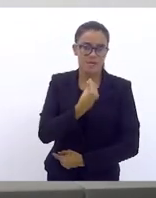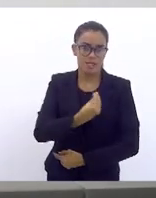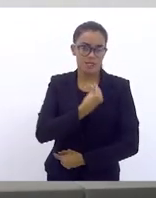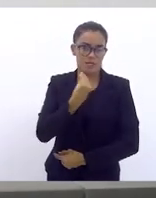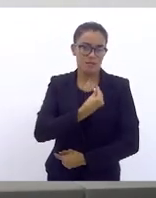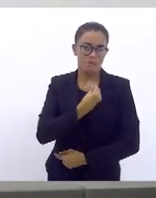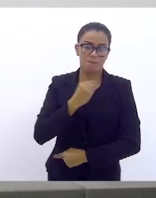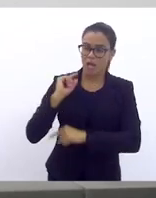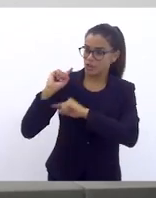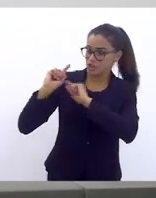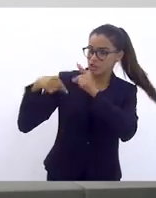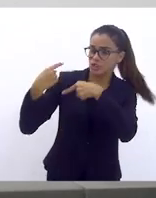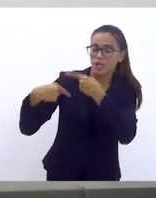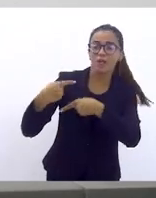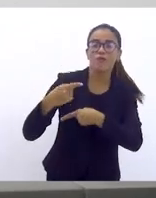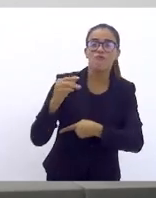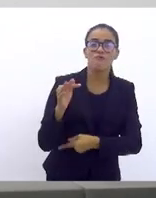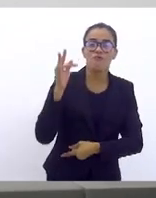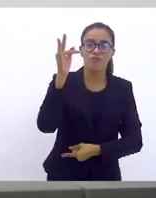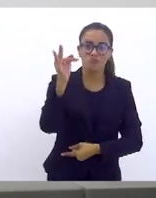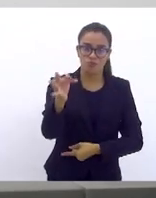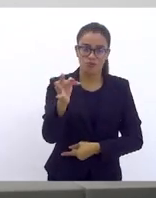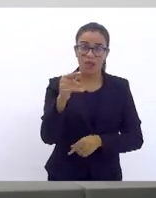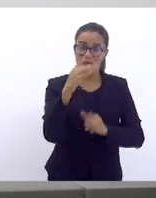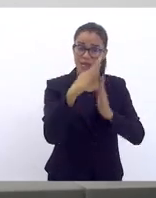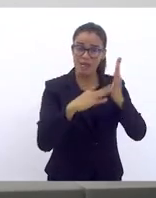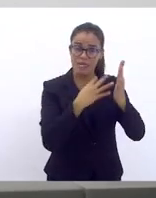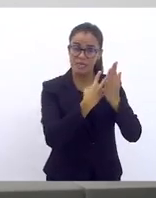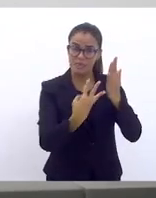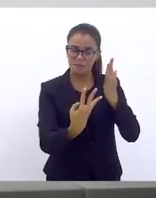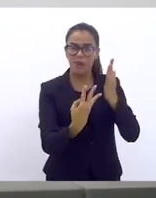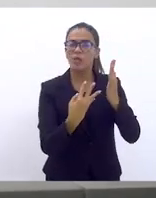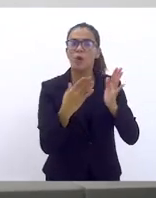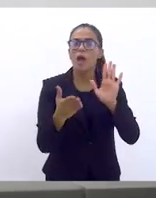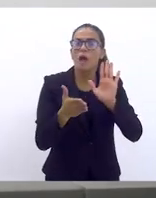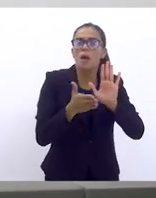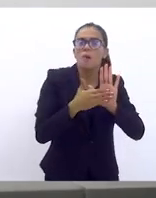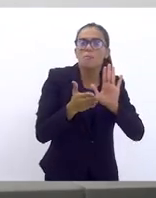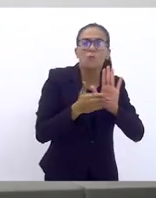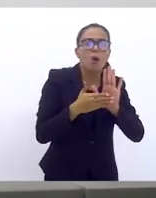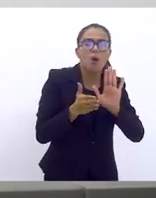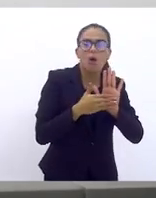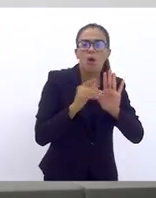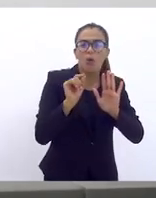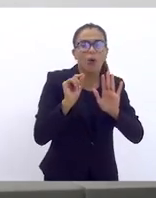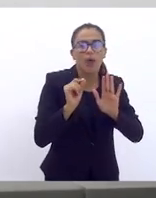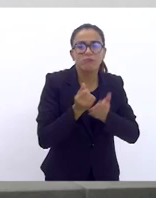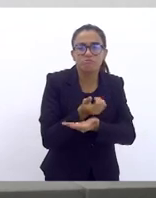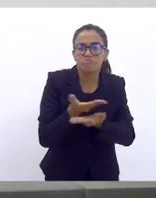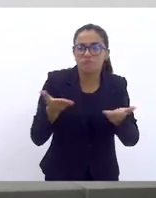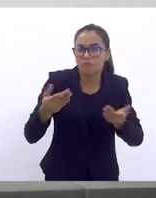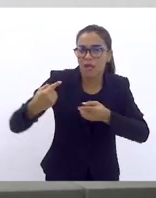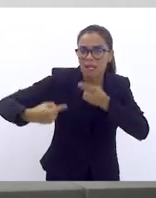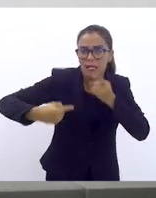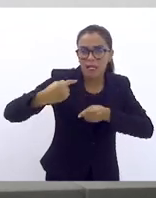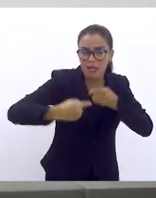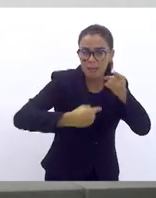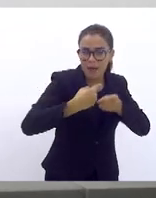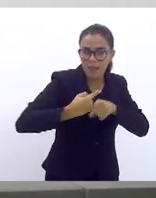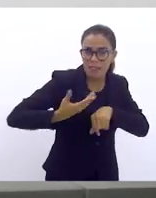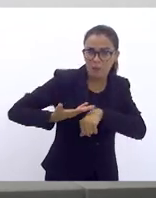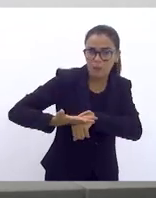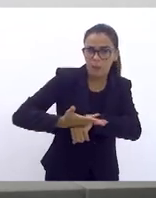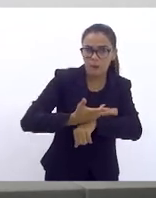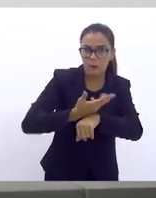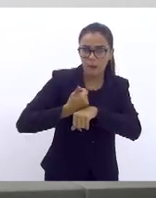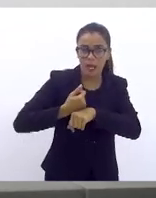futuras gerações então aqui esse plano ele se propõe a colocar para o debate e aperfeiçoamento